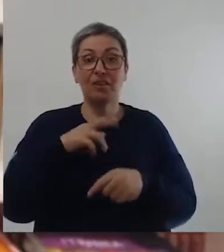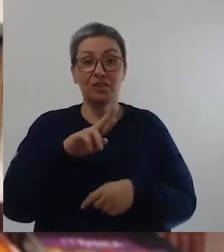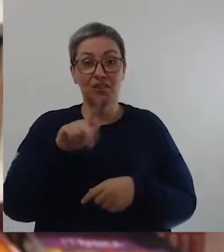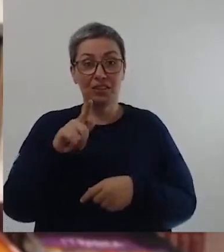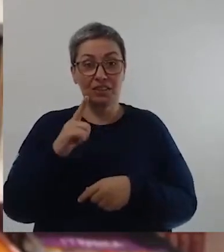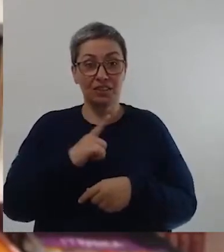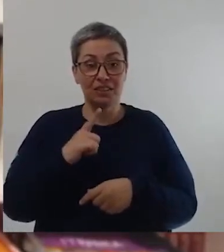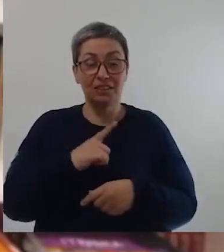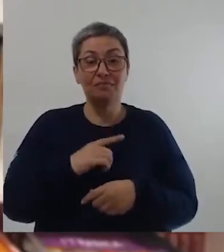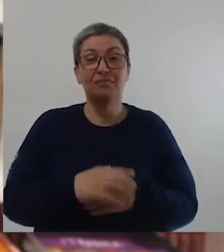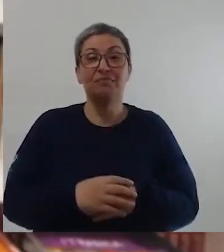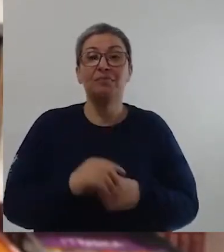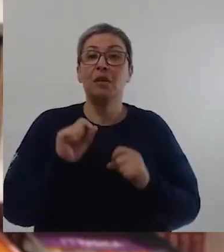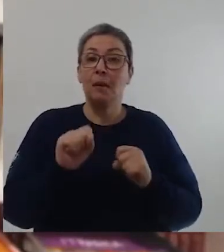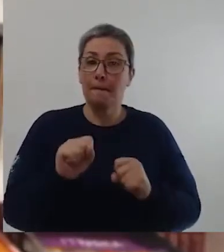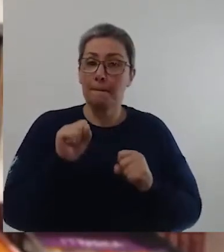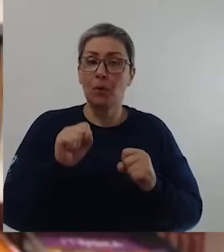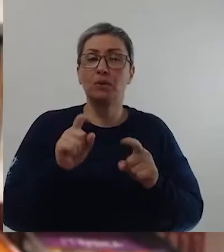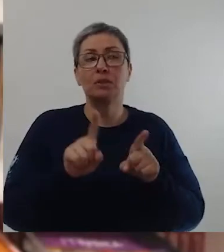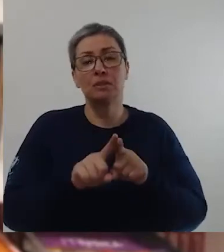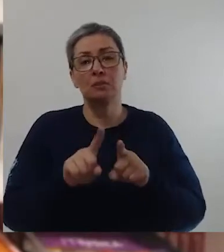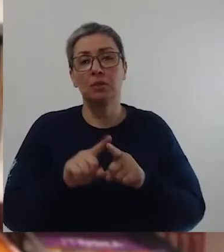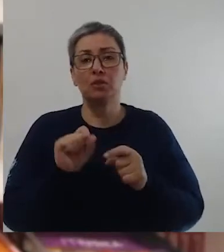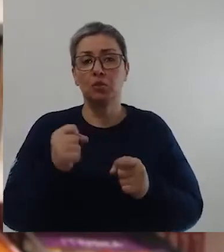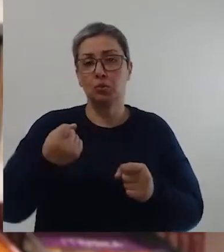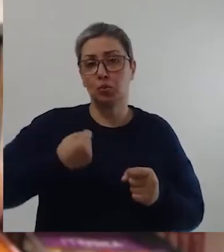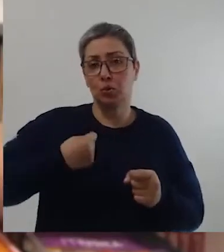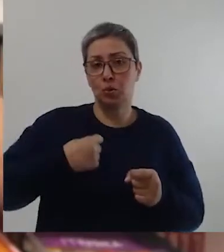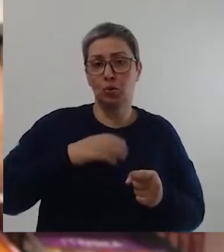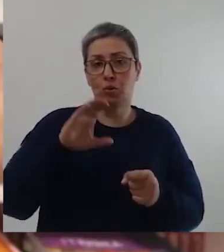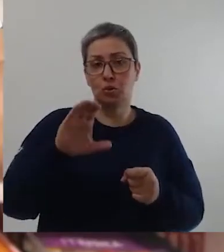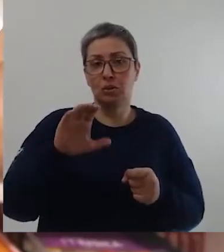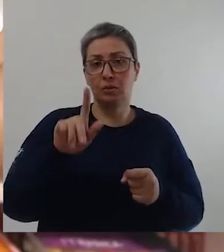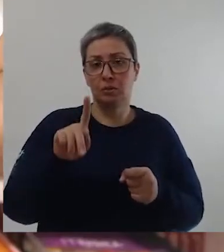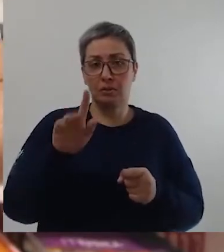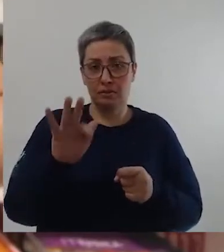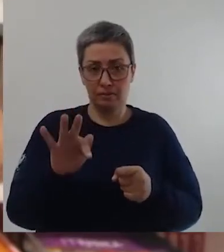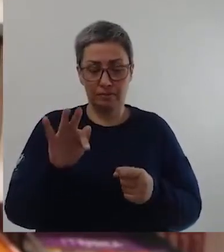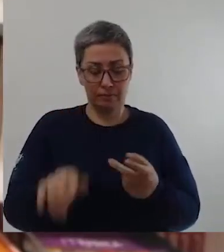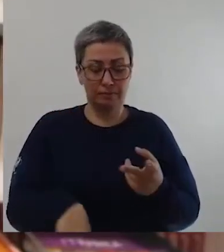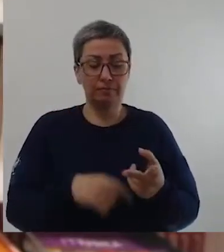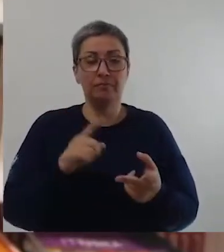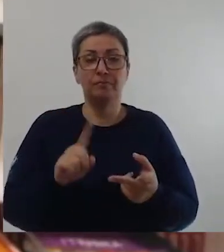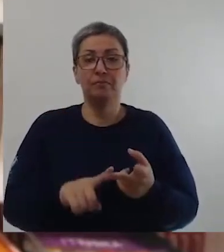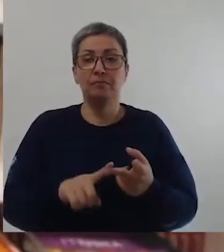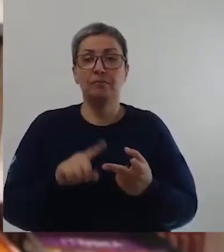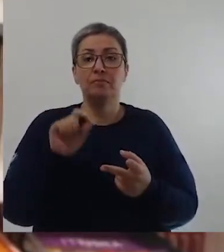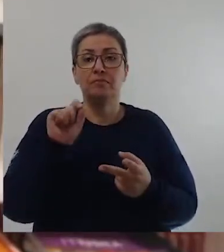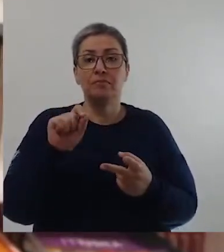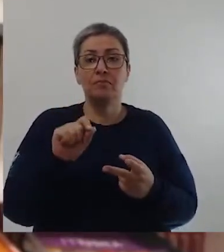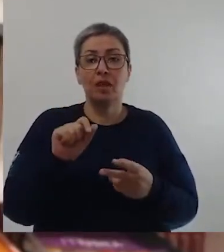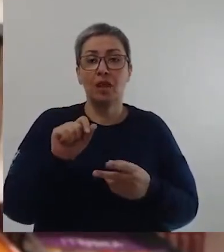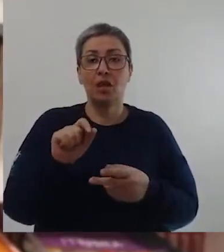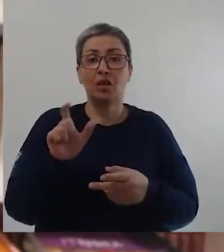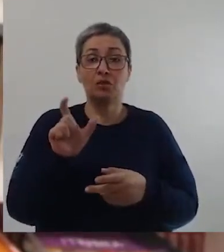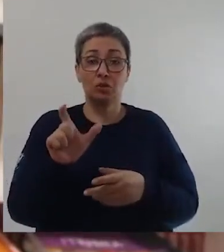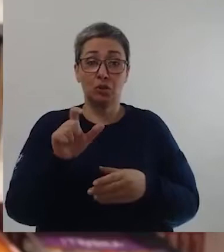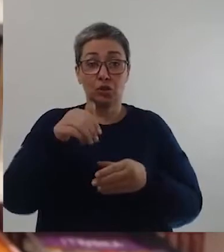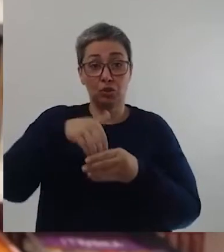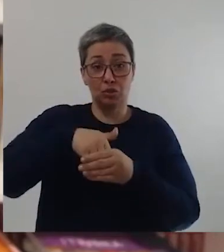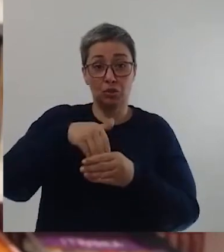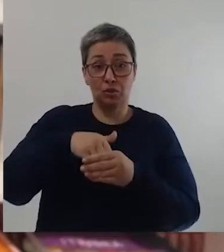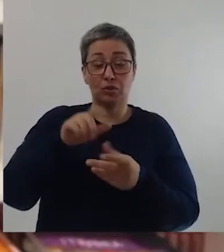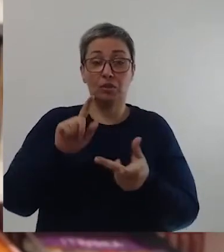status no seu RG né pode conter também o número do CPF do